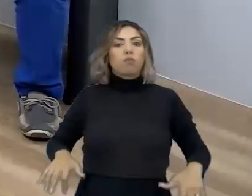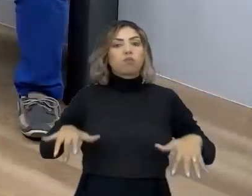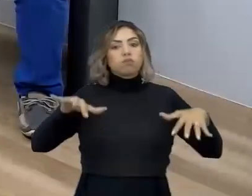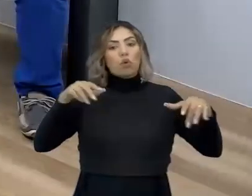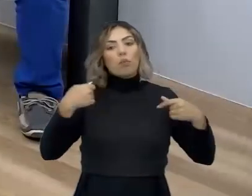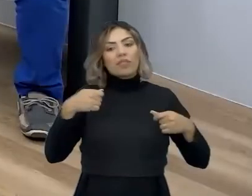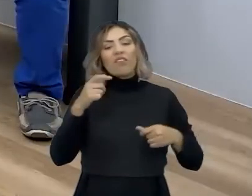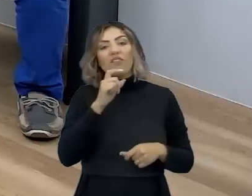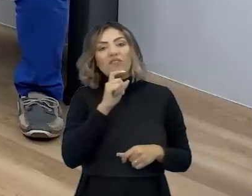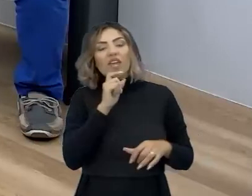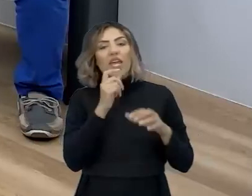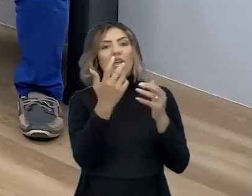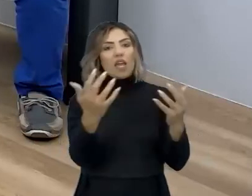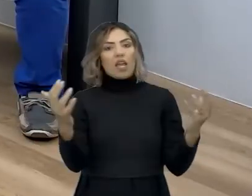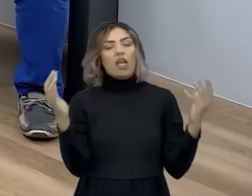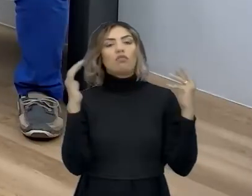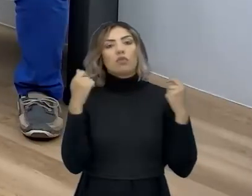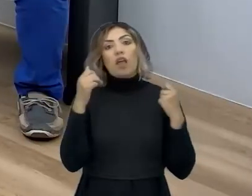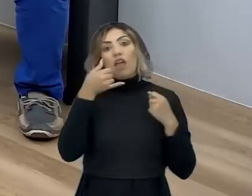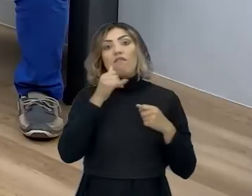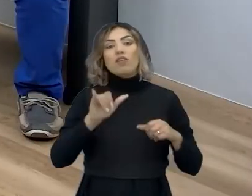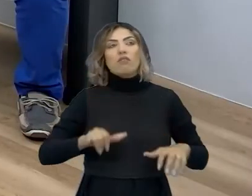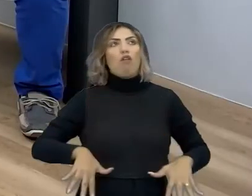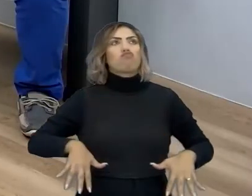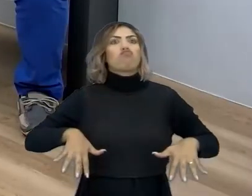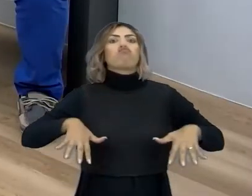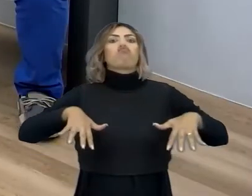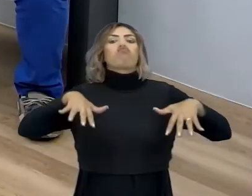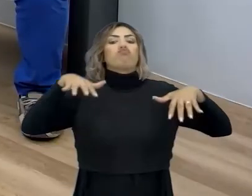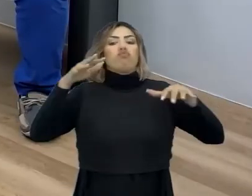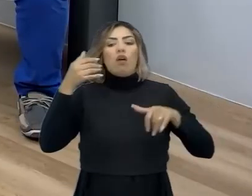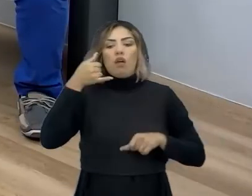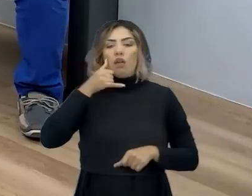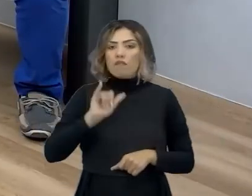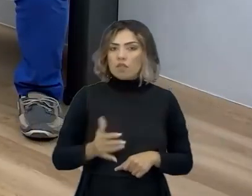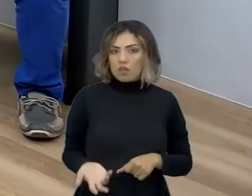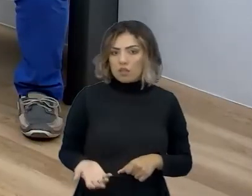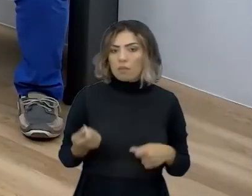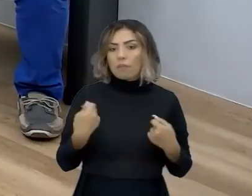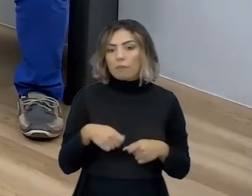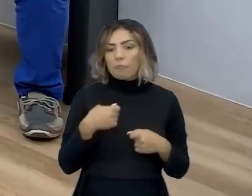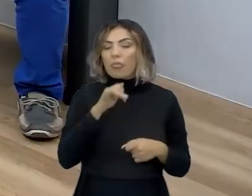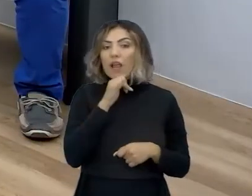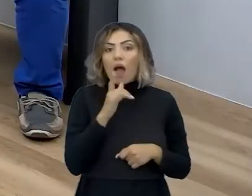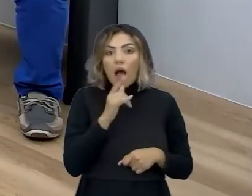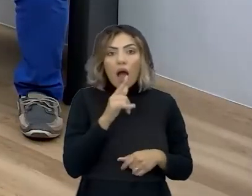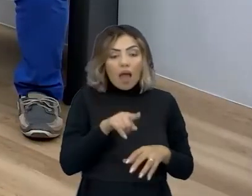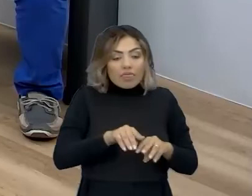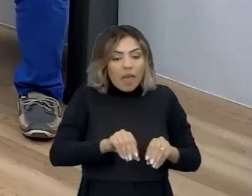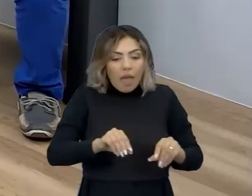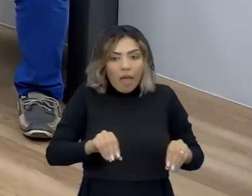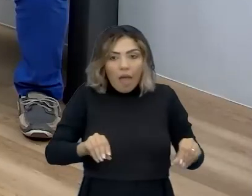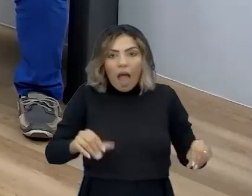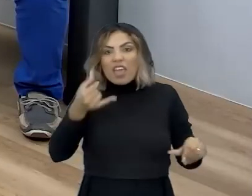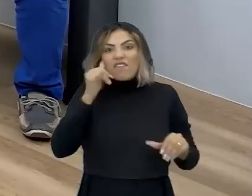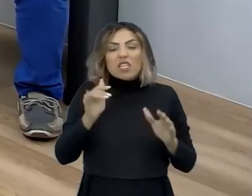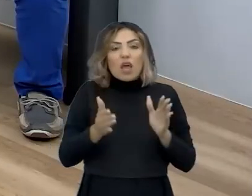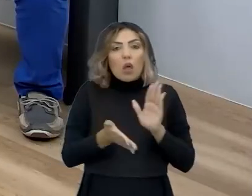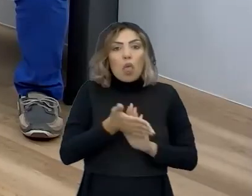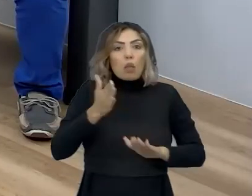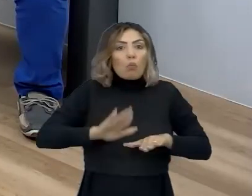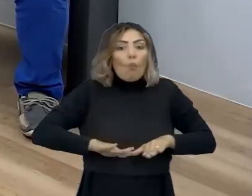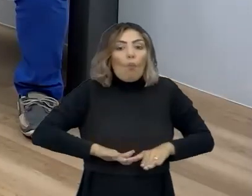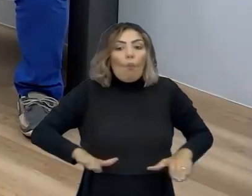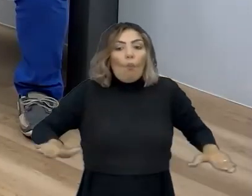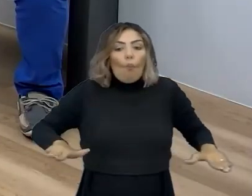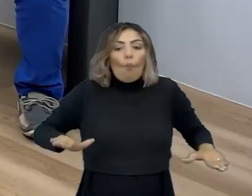né? Então, assim, tem que ter área que não está concretado, não está com pedra, para estar absorvendo as